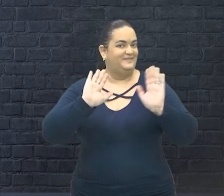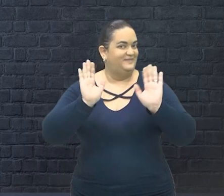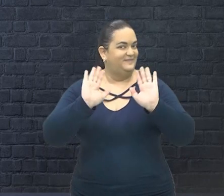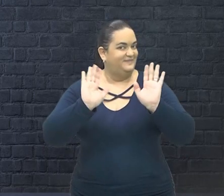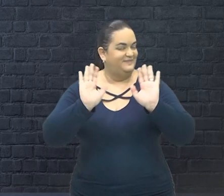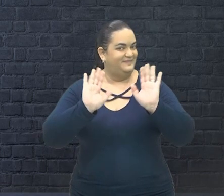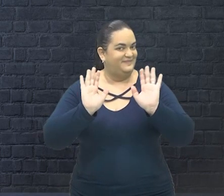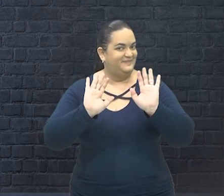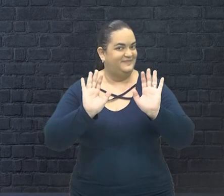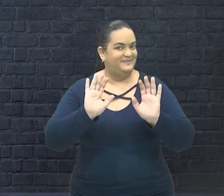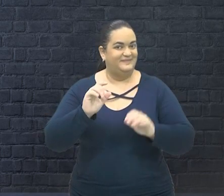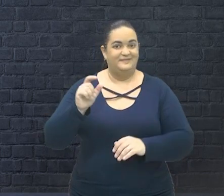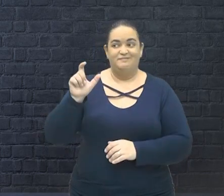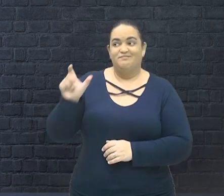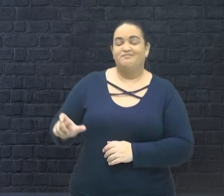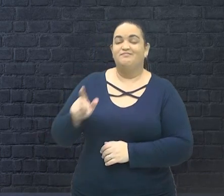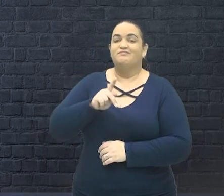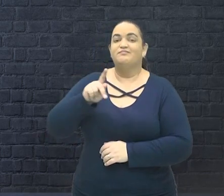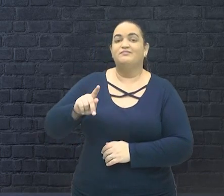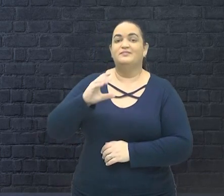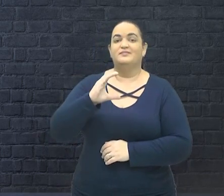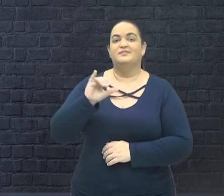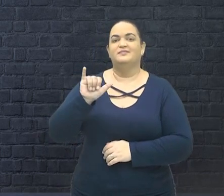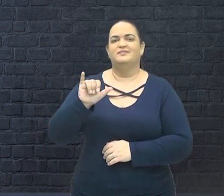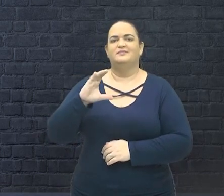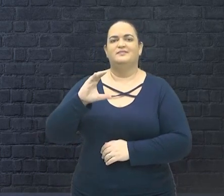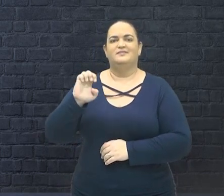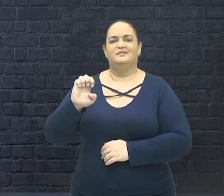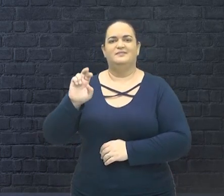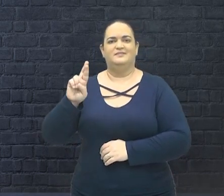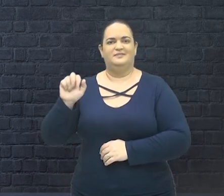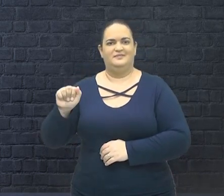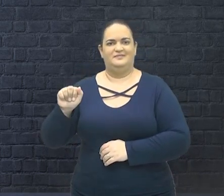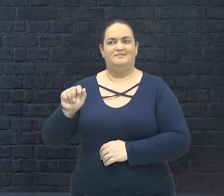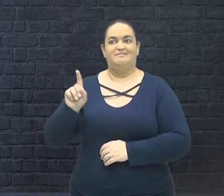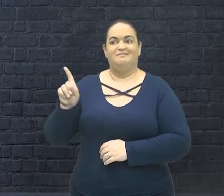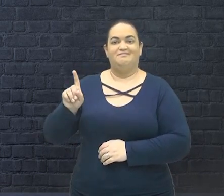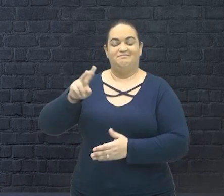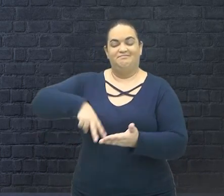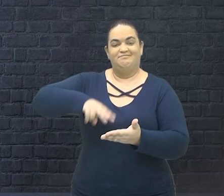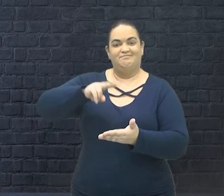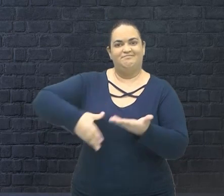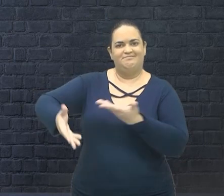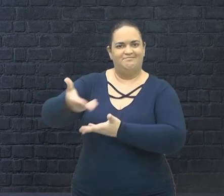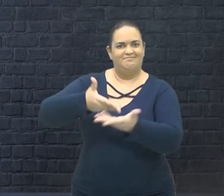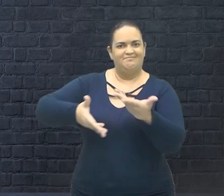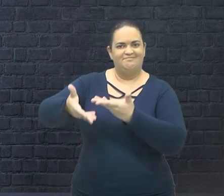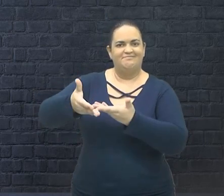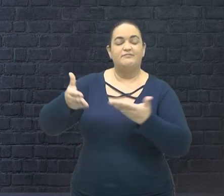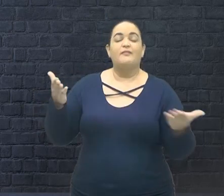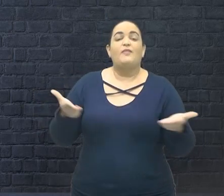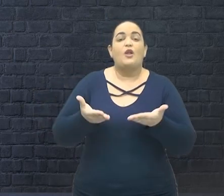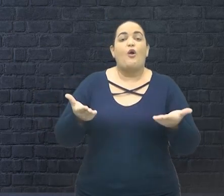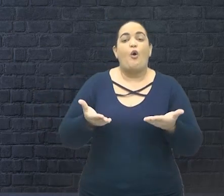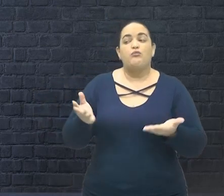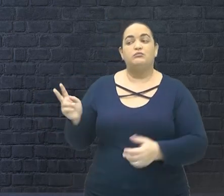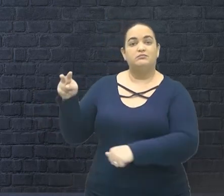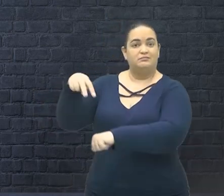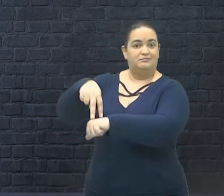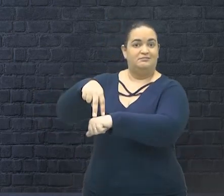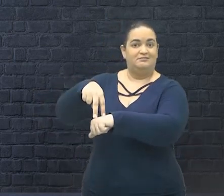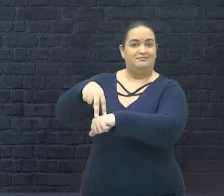Olá pessoas, eu sou Cícera Maria, sou mediadora de leitura e hoje estou aqui